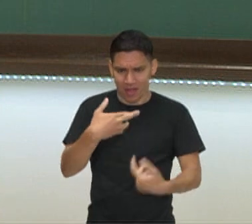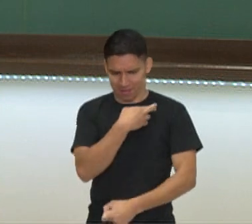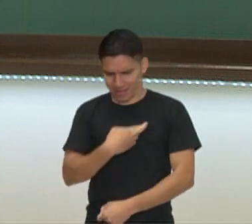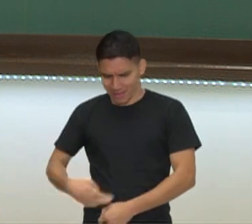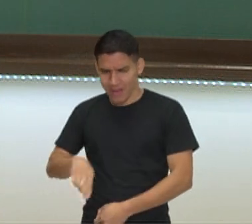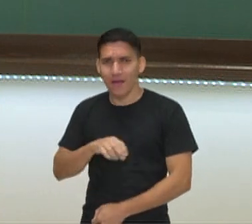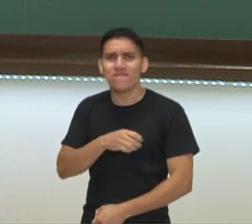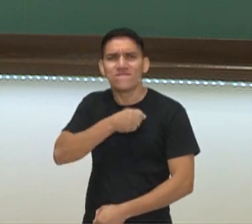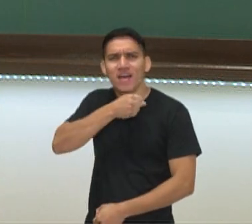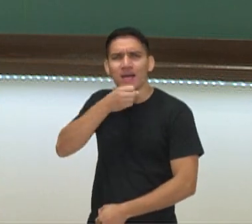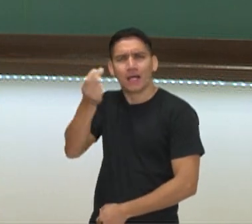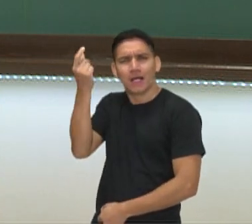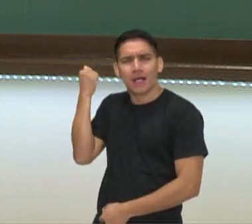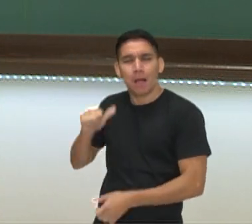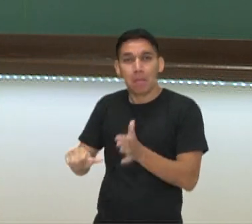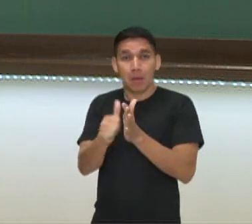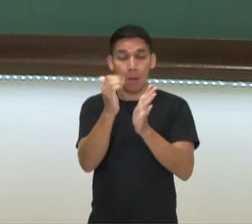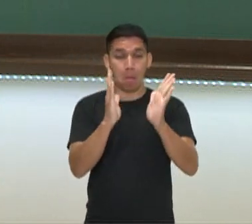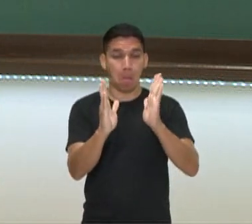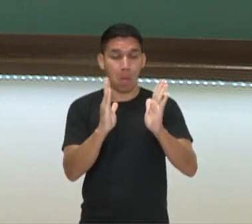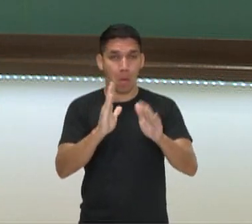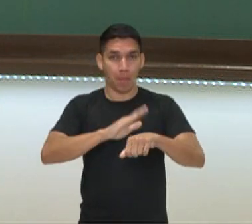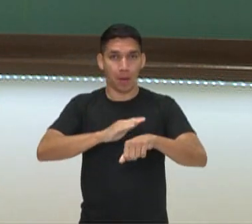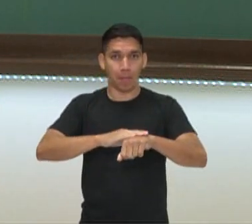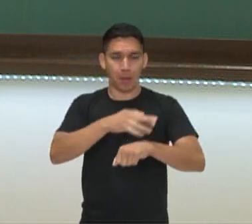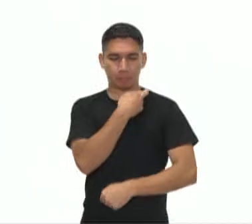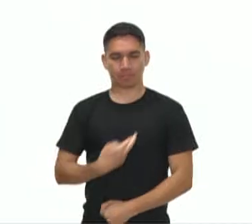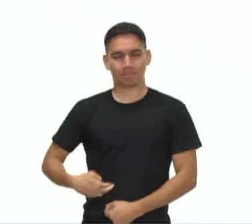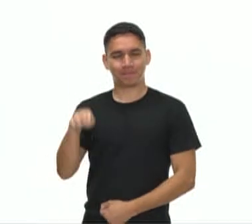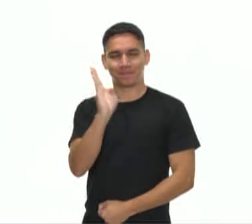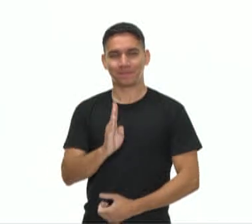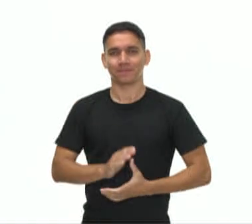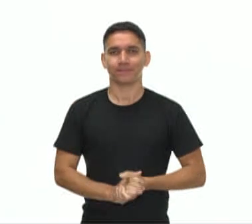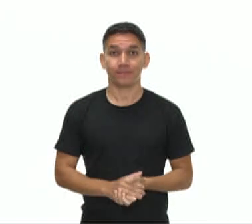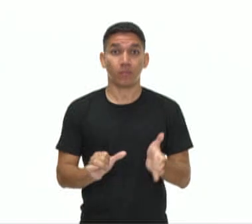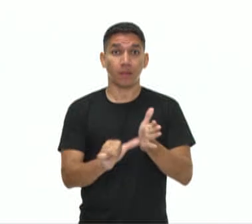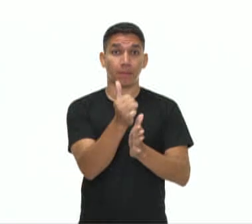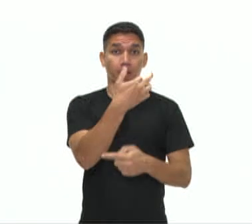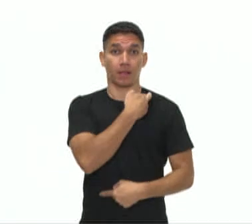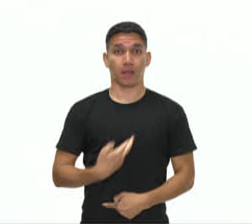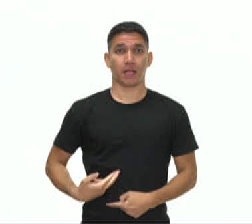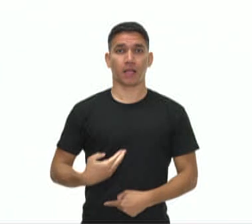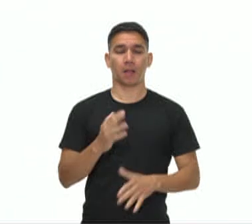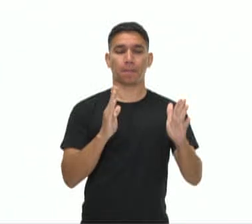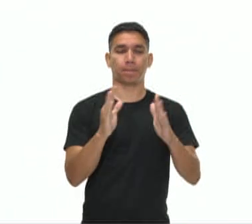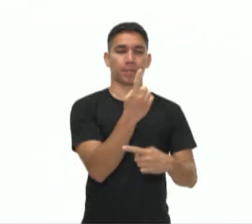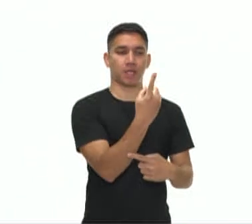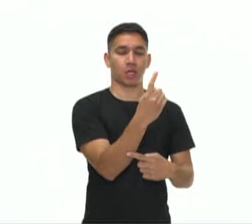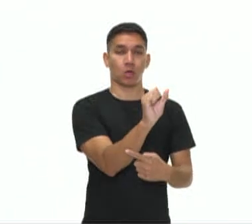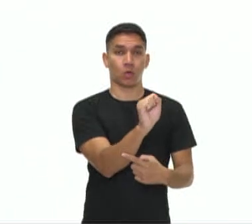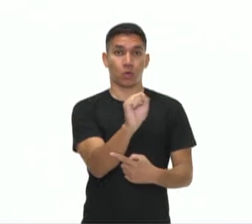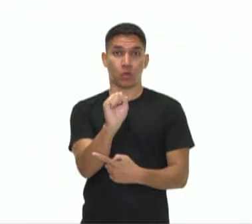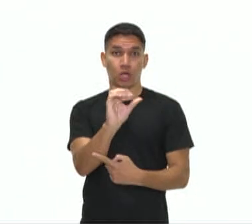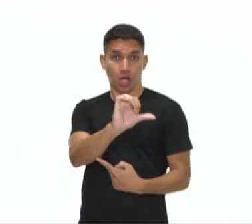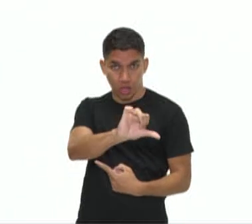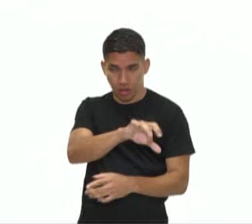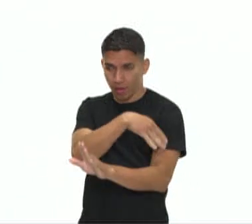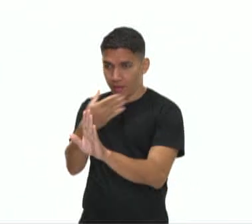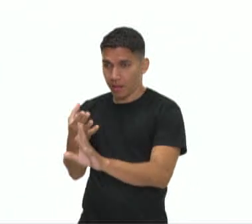da República Brasileira? Então vamos lá. Primeira República, 1889